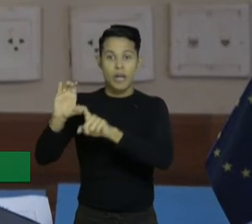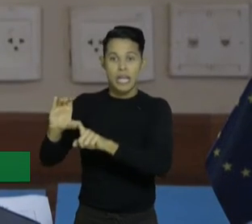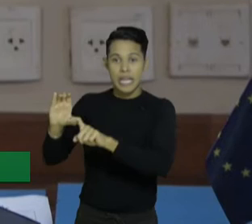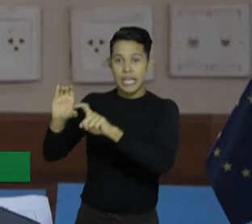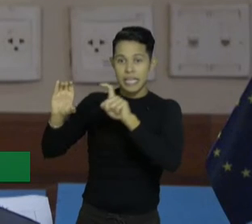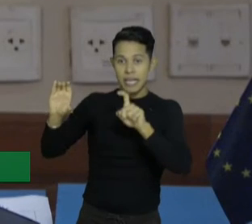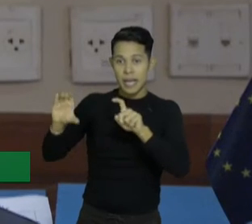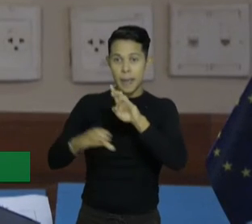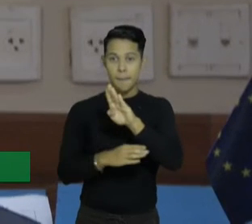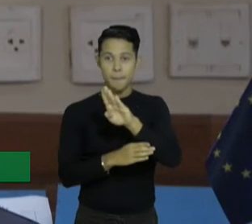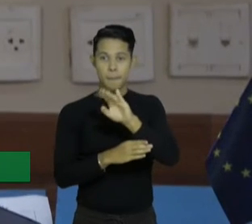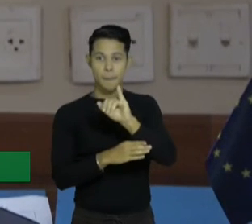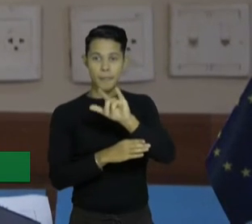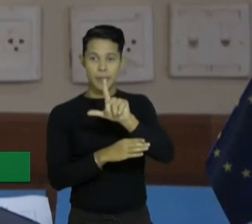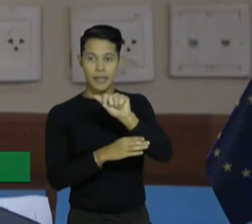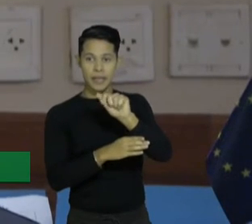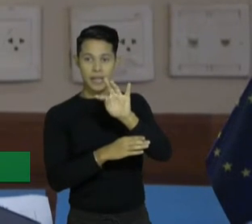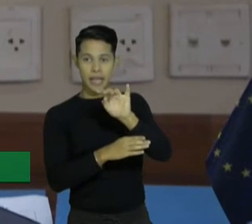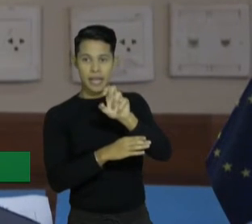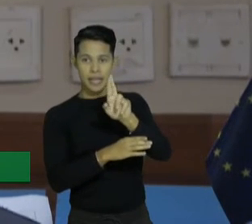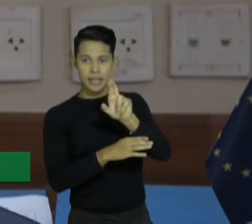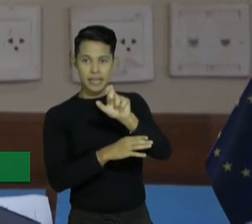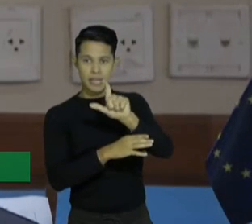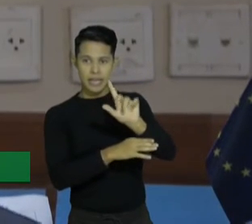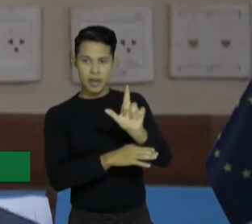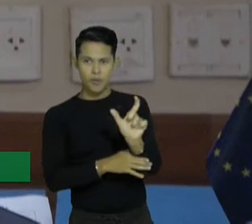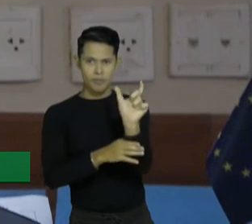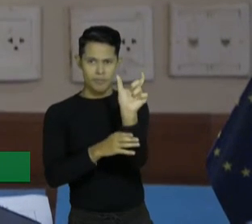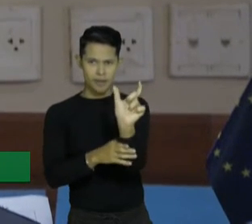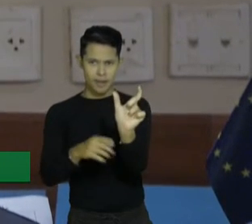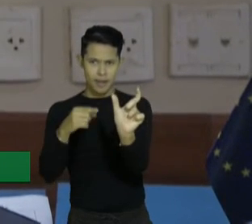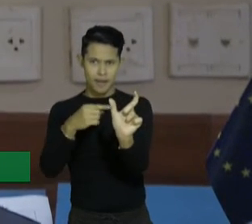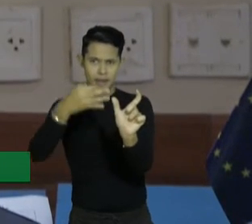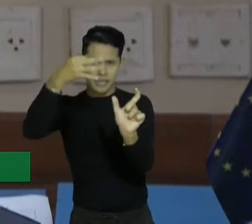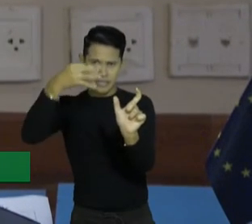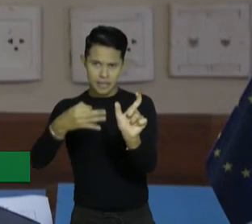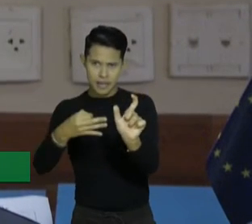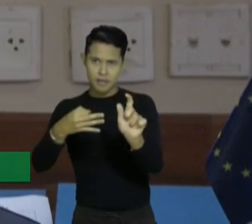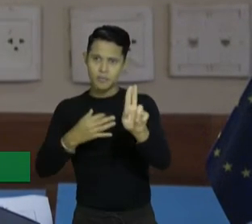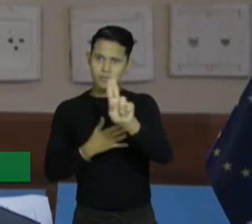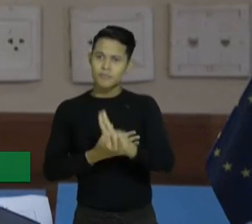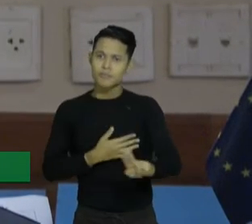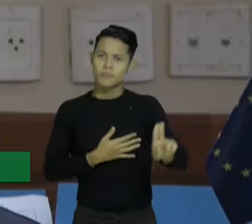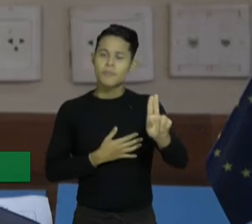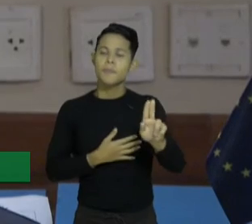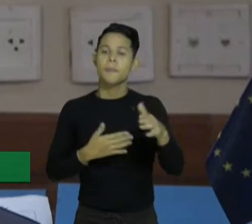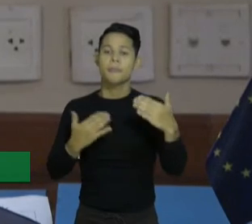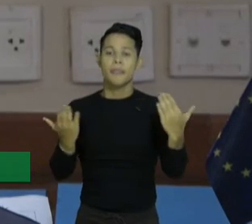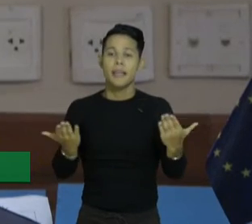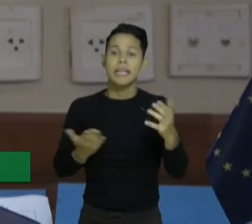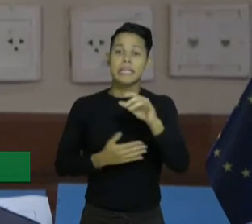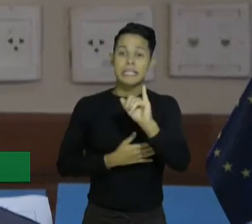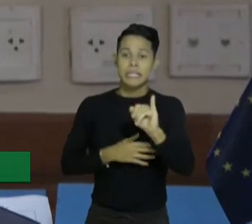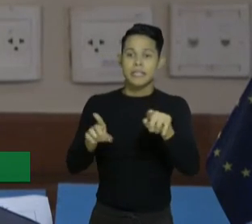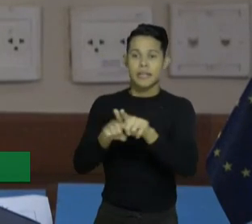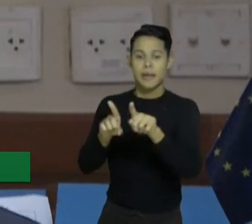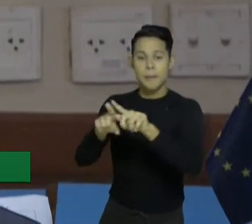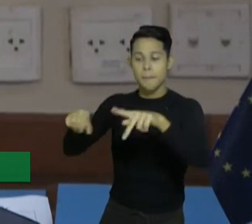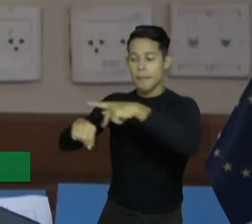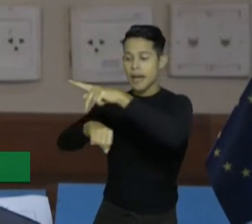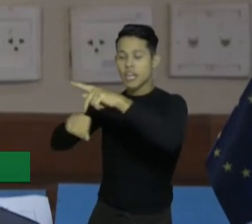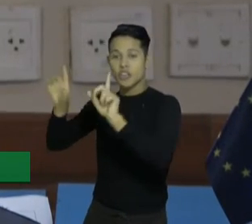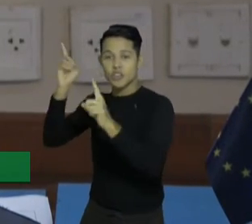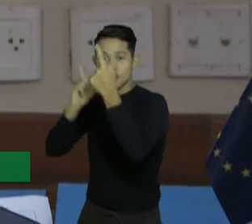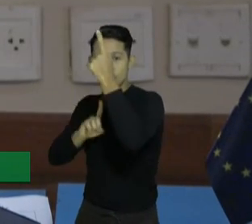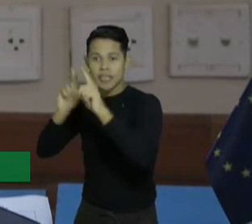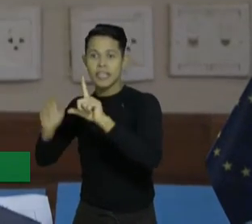essa palavra é correta né Eh se usada e se isso faz com que o Chile tenha um modelo